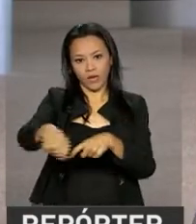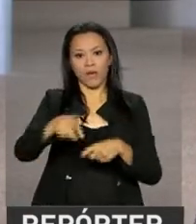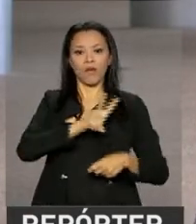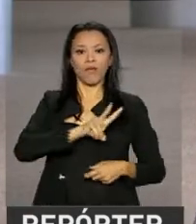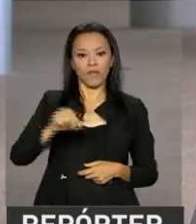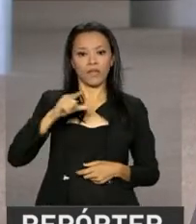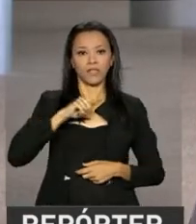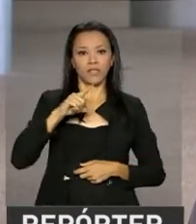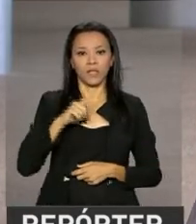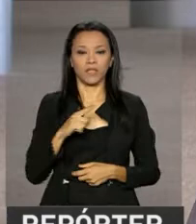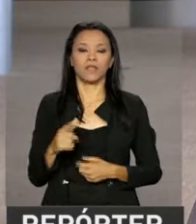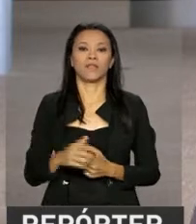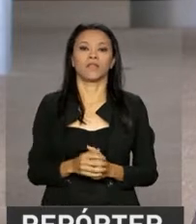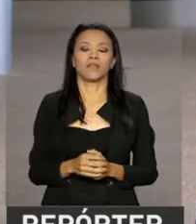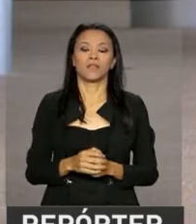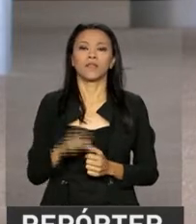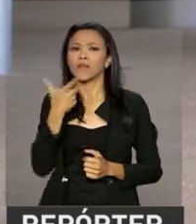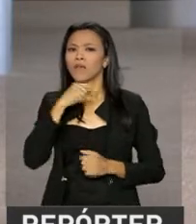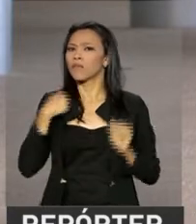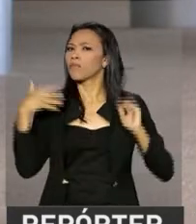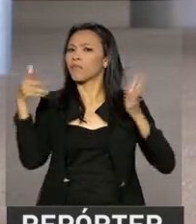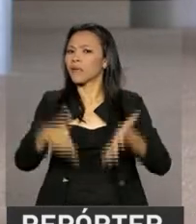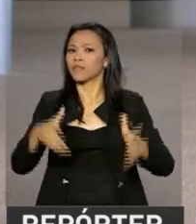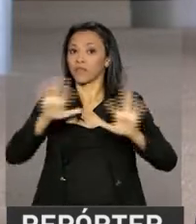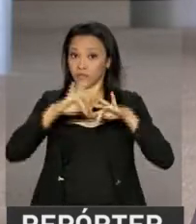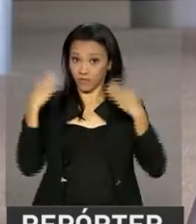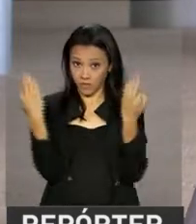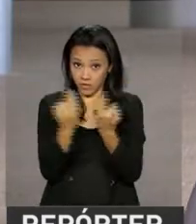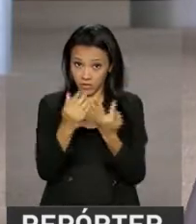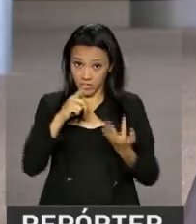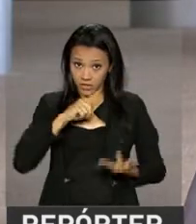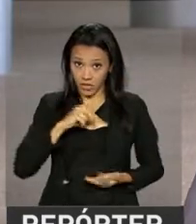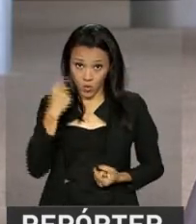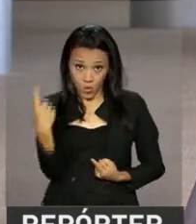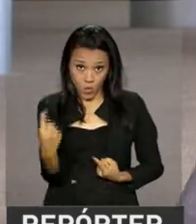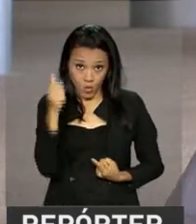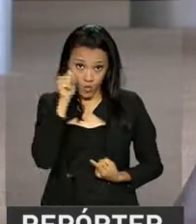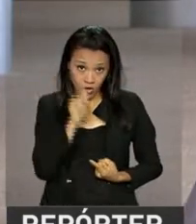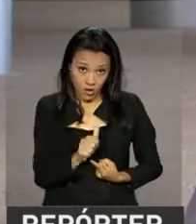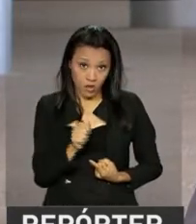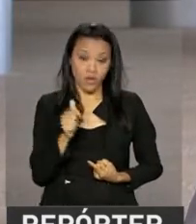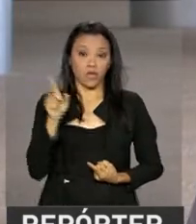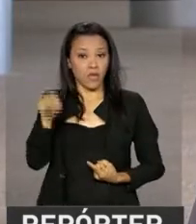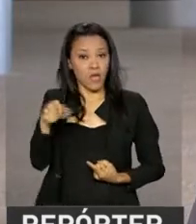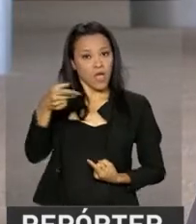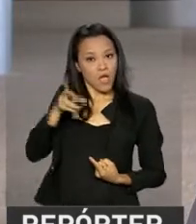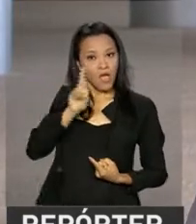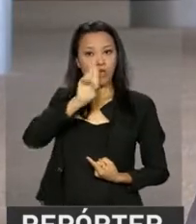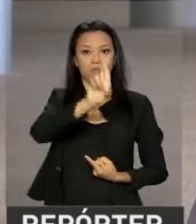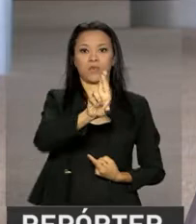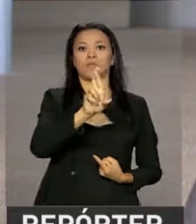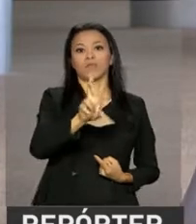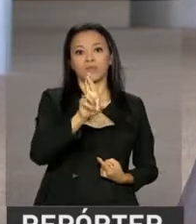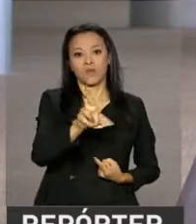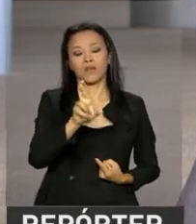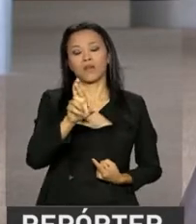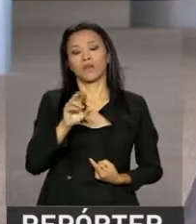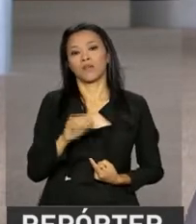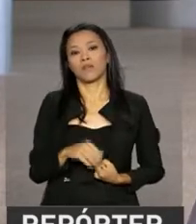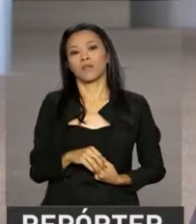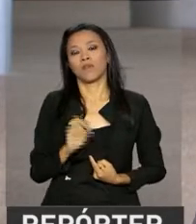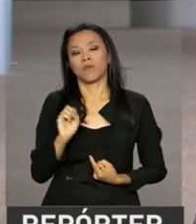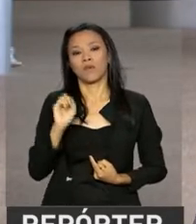prioridade para participar desse programa famílias que têm uma mulher como a responsável néel em